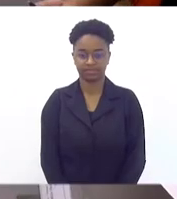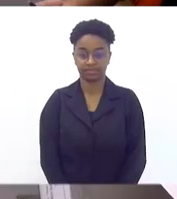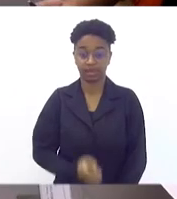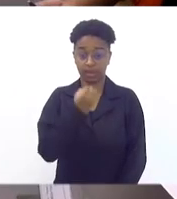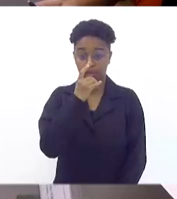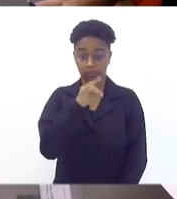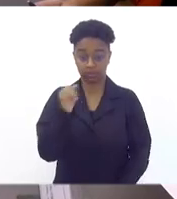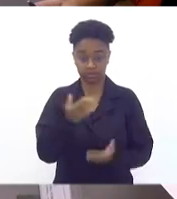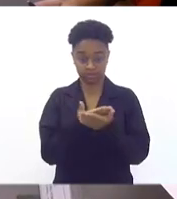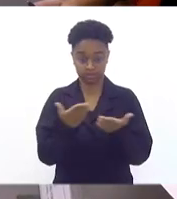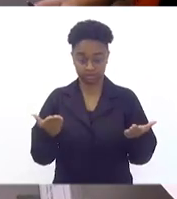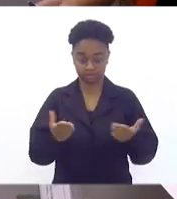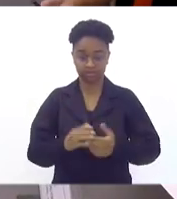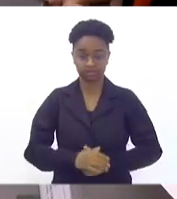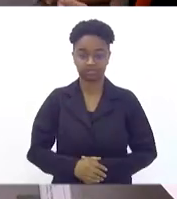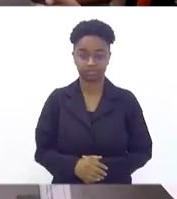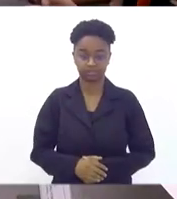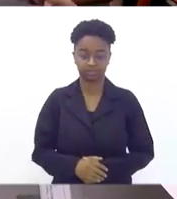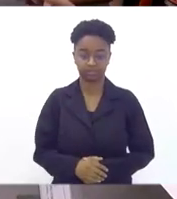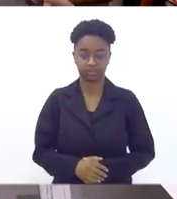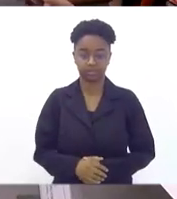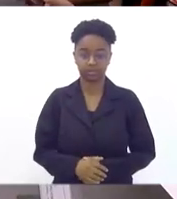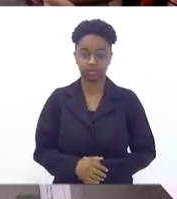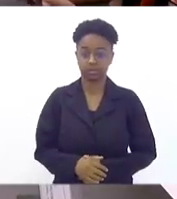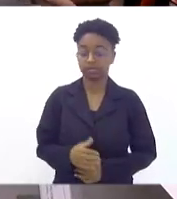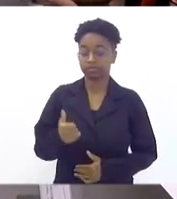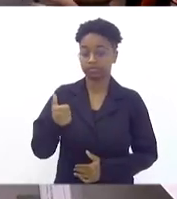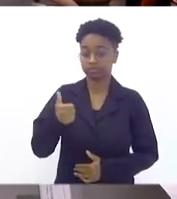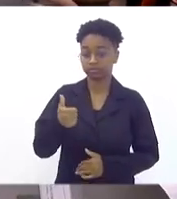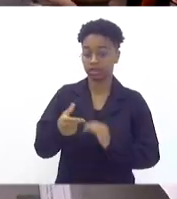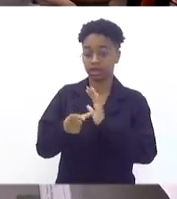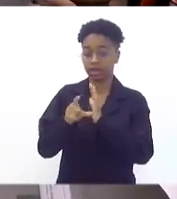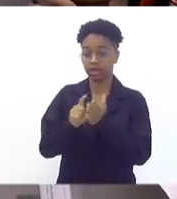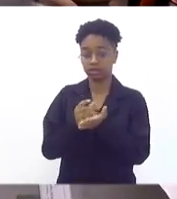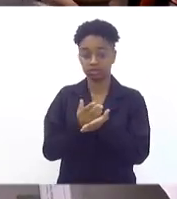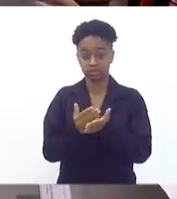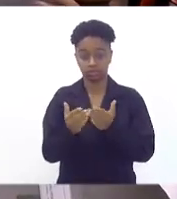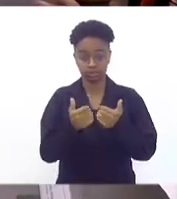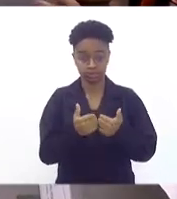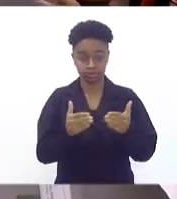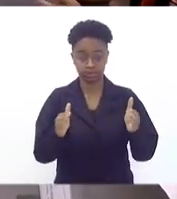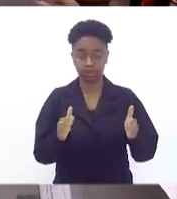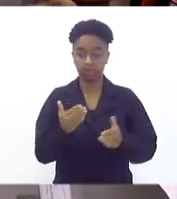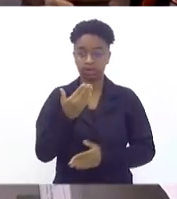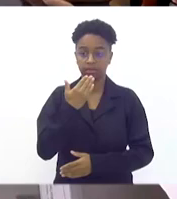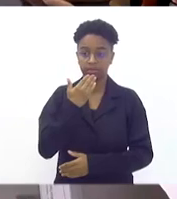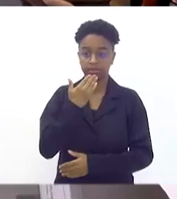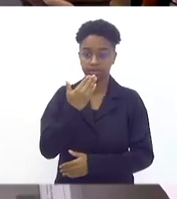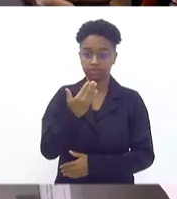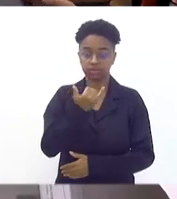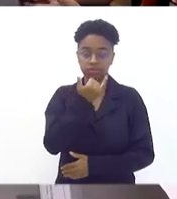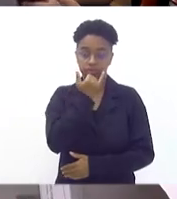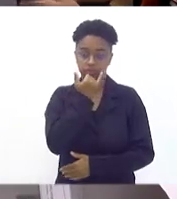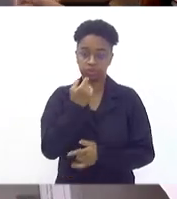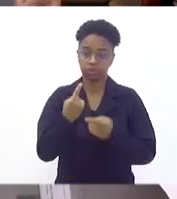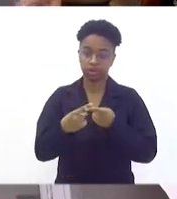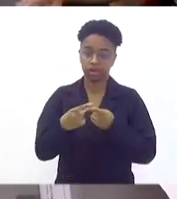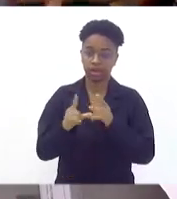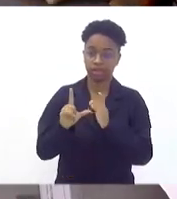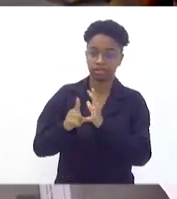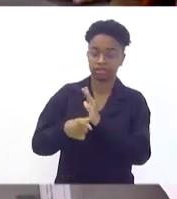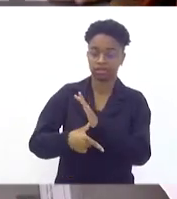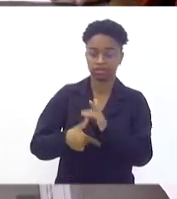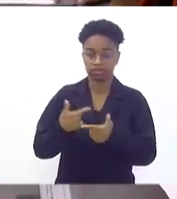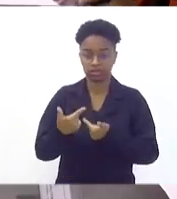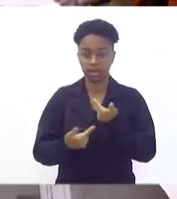Bom dia a todos quero em primeiro lugar antes de abrir exceção aqui pedir escusas pela demora do início dos trabalhos porque